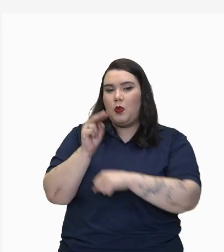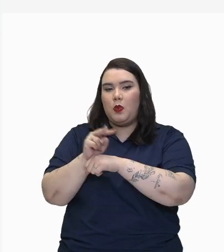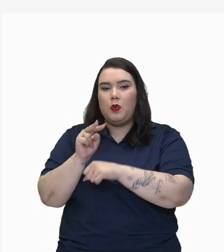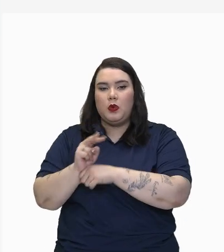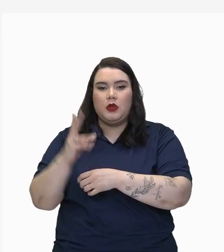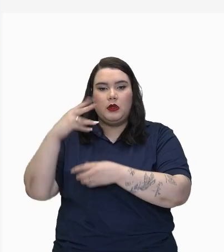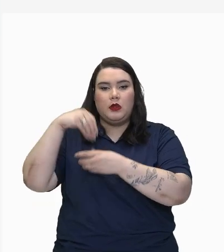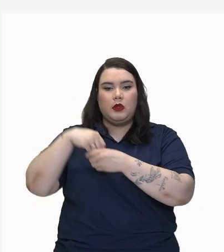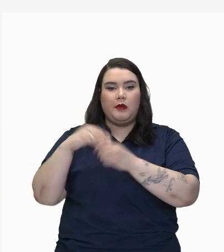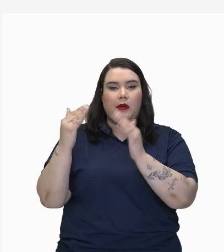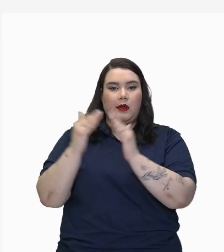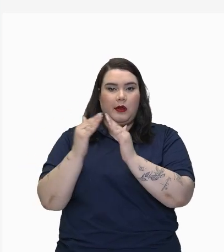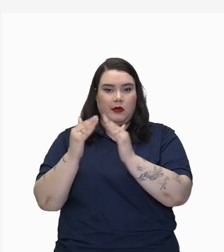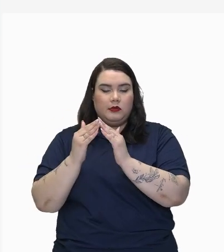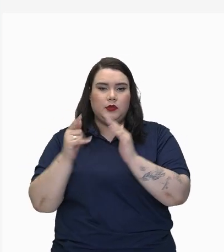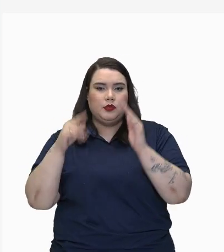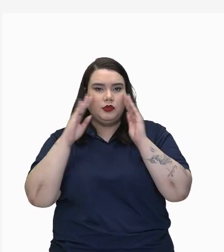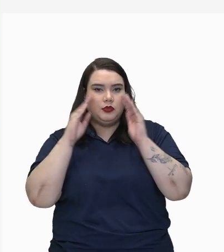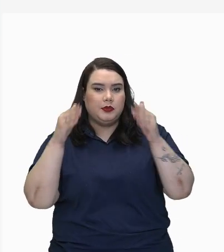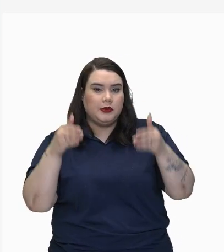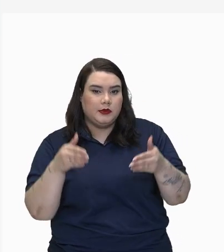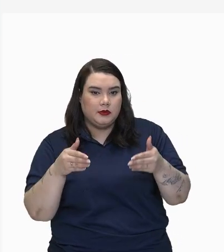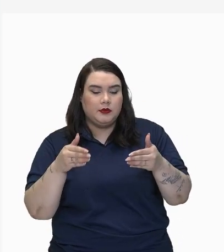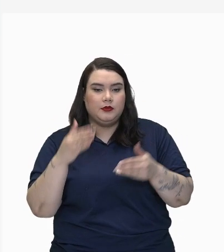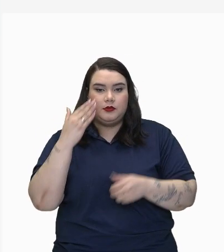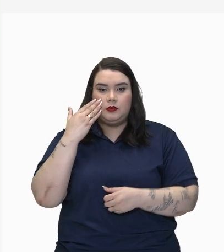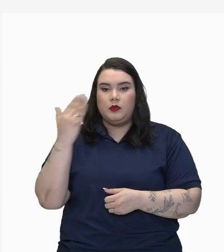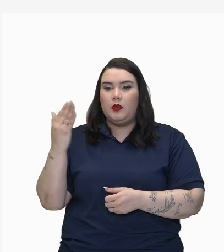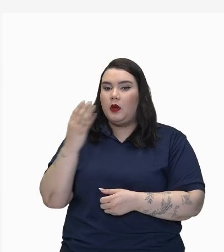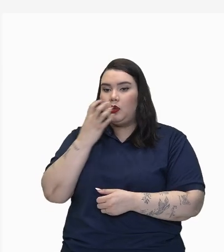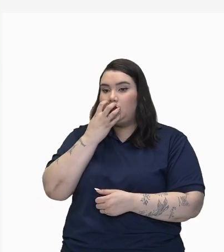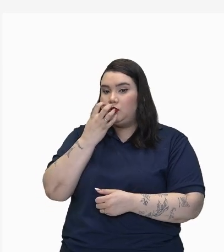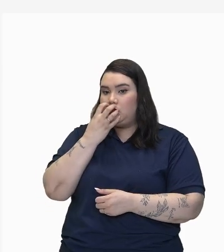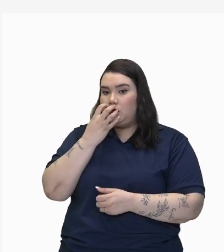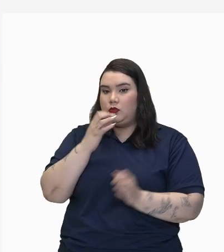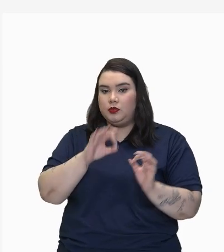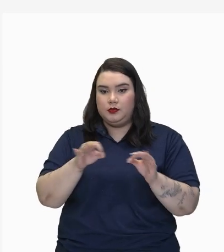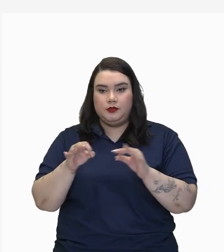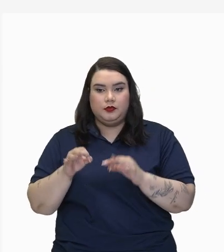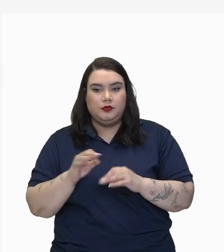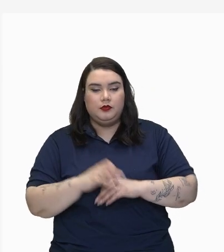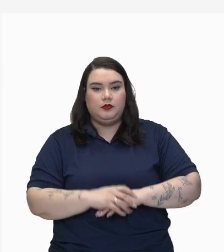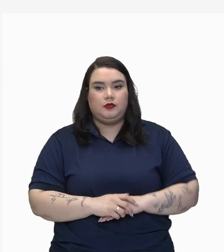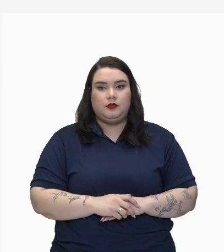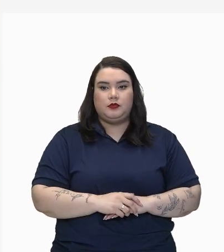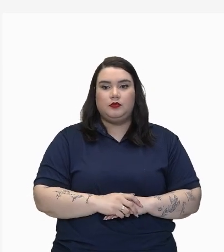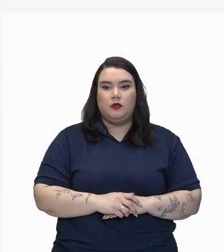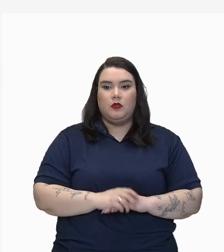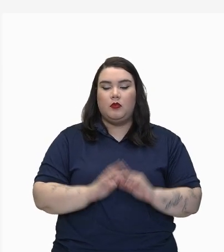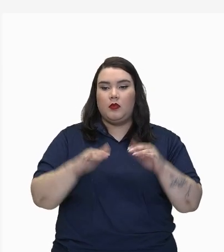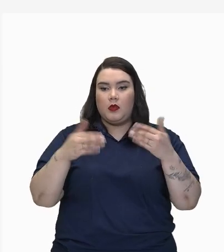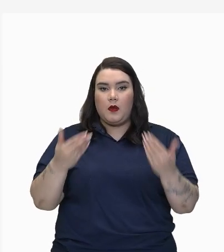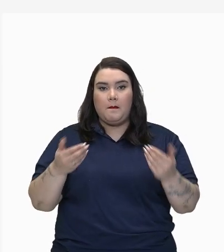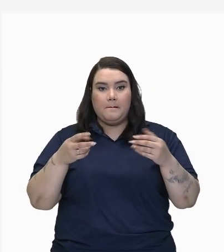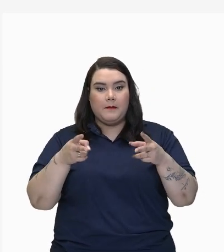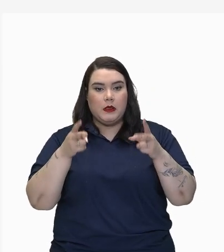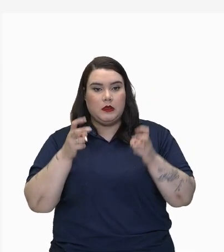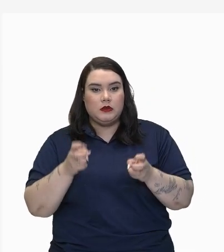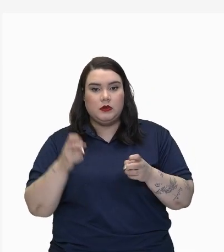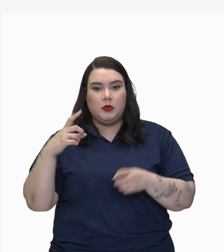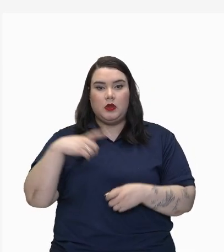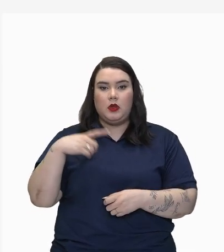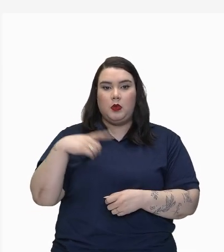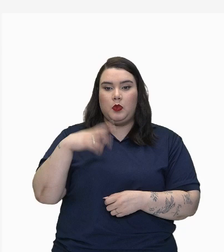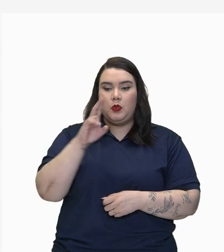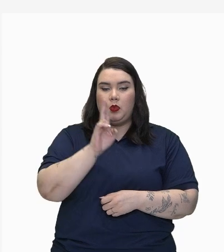de uma espécie específica, né? Olha só, eu estou falando do cão. Só que aí, eu observo que tem o nome